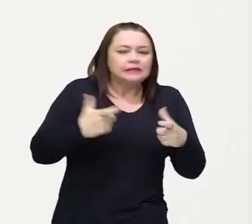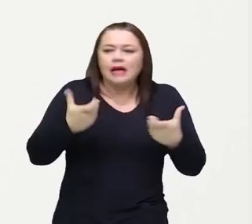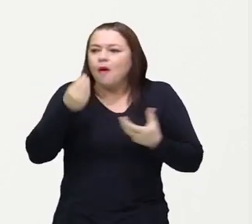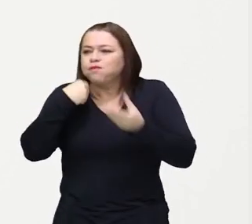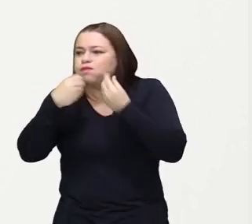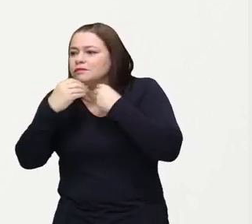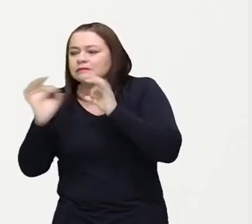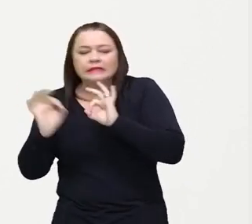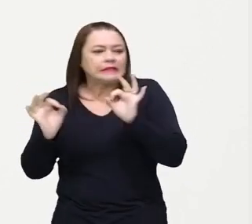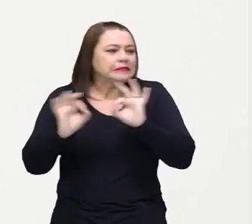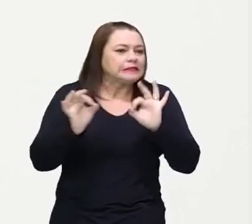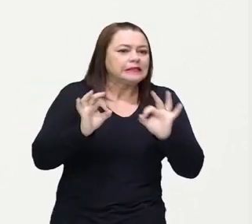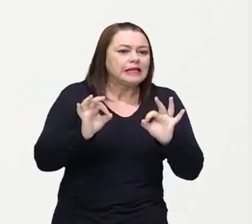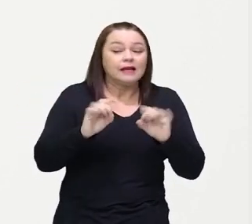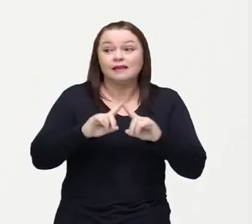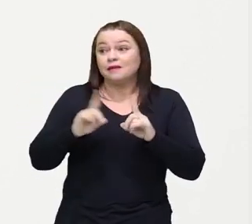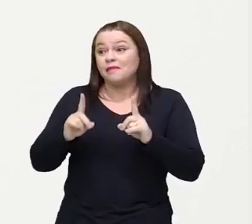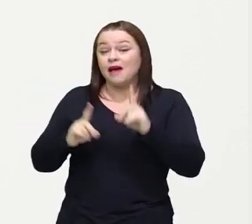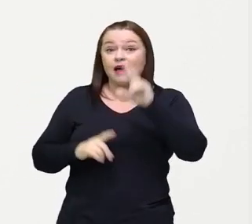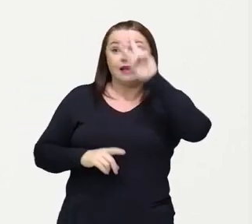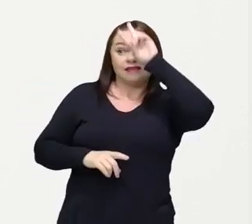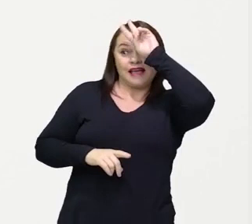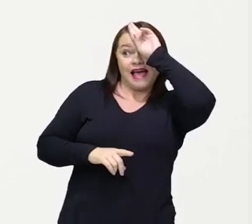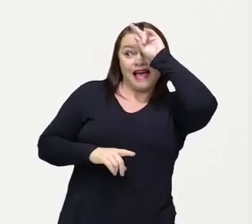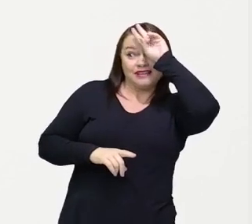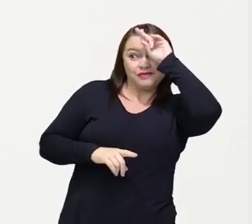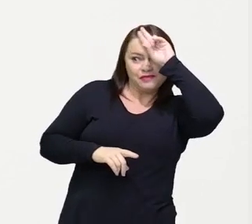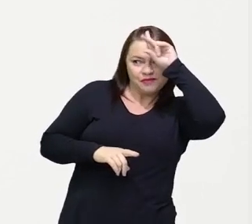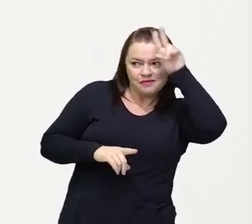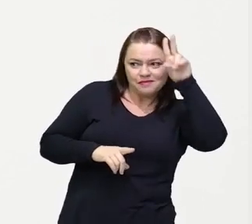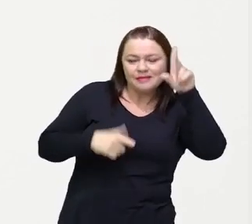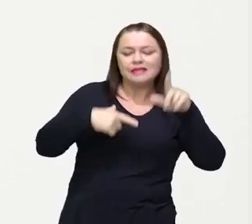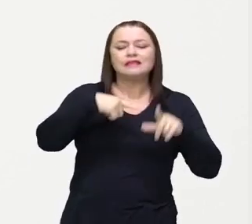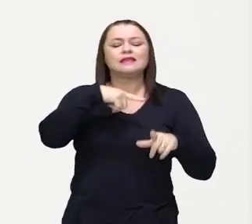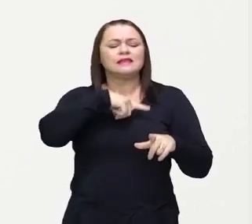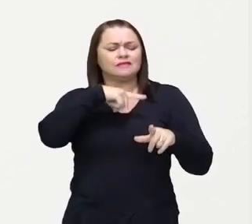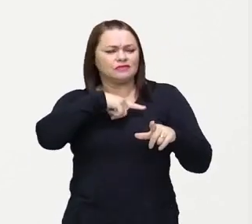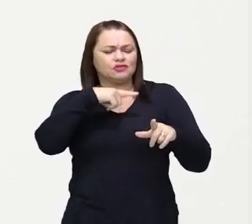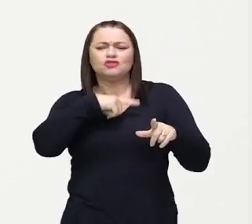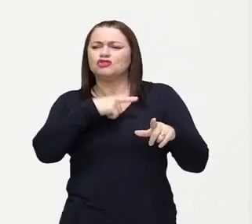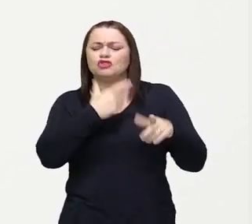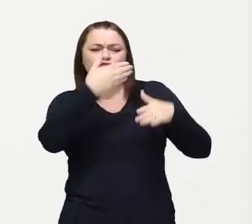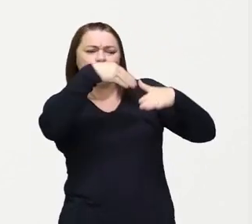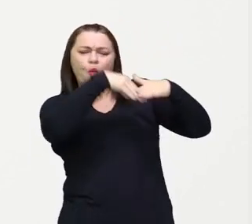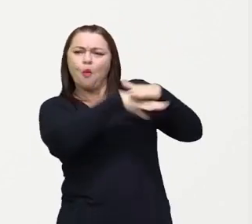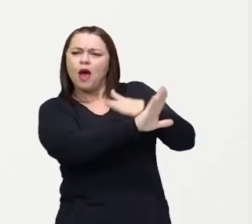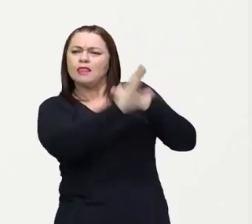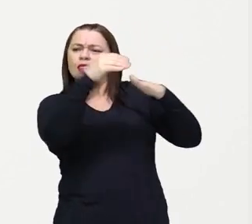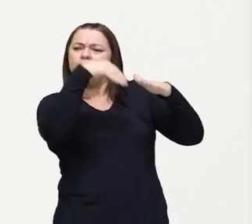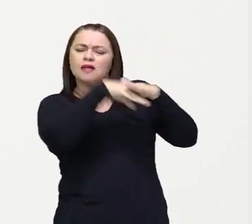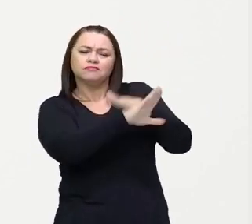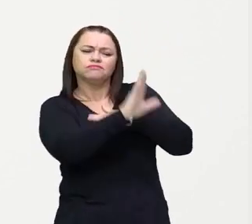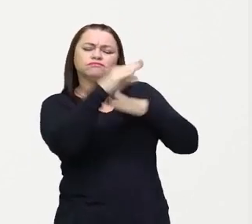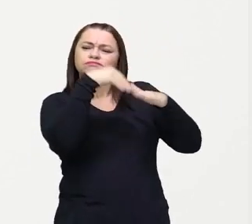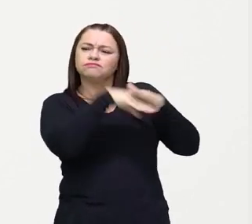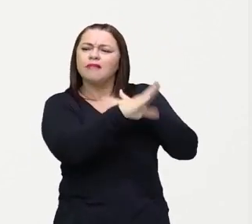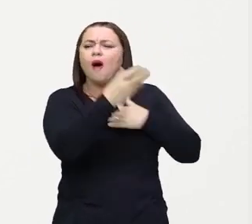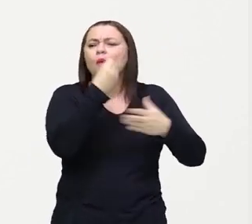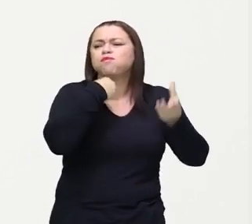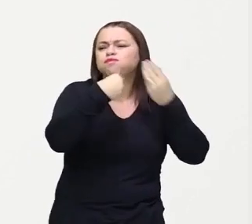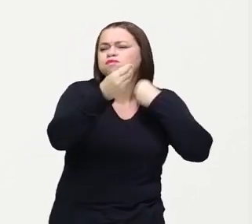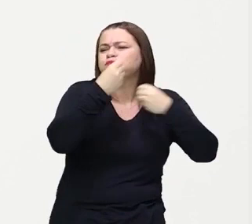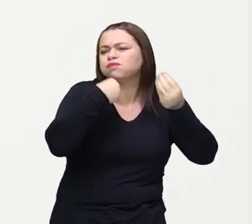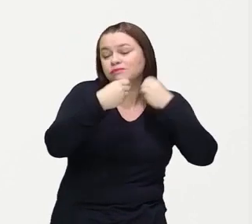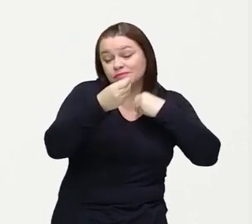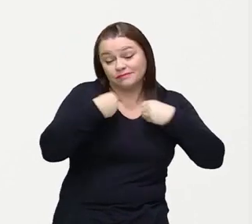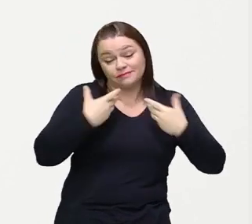comer, enquanto as formigas contavam com o suprimento de alimentos que haviam